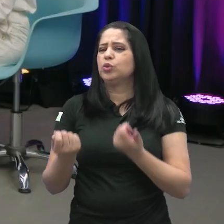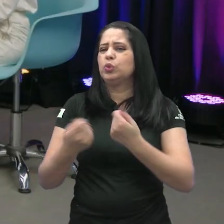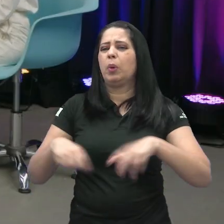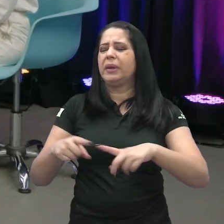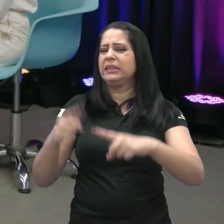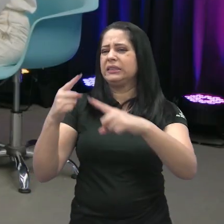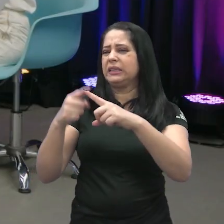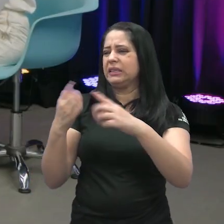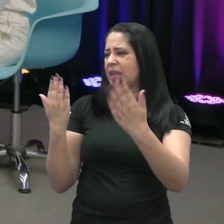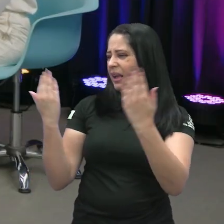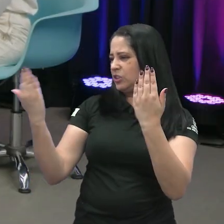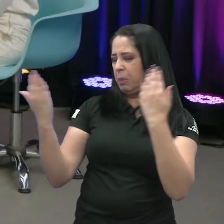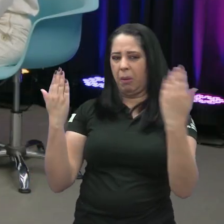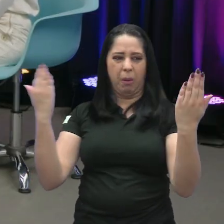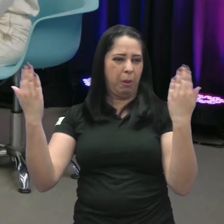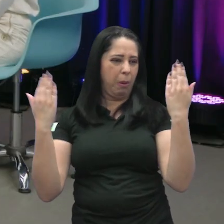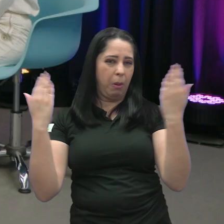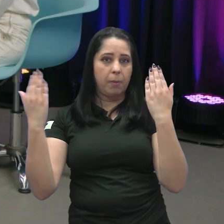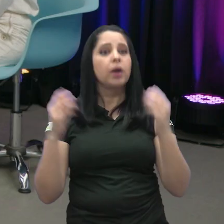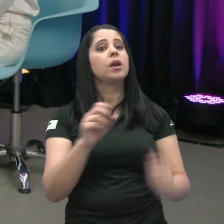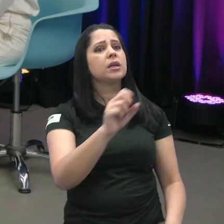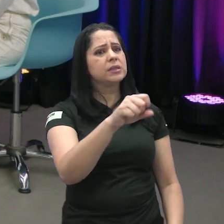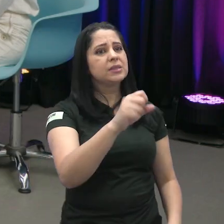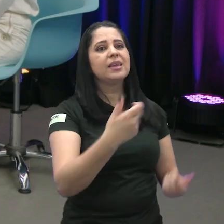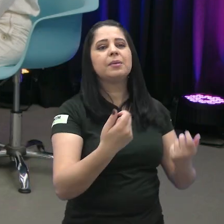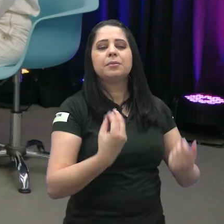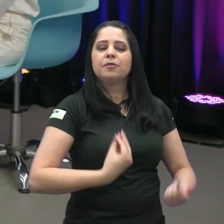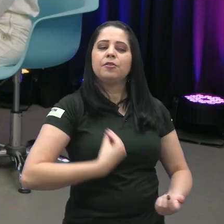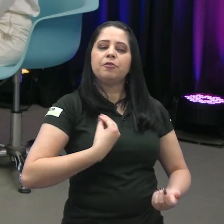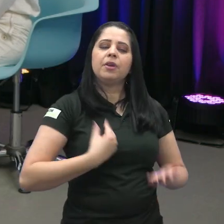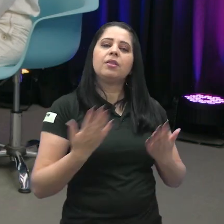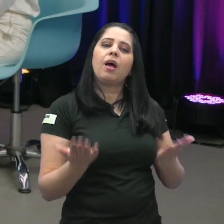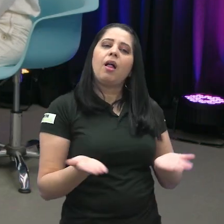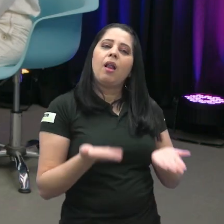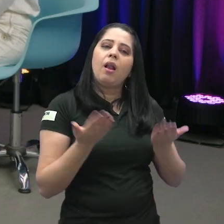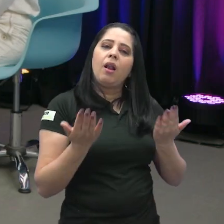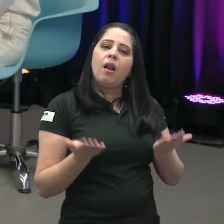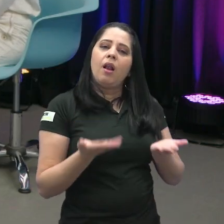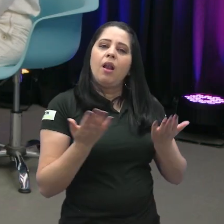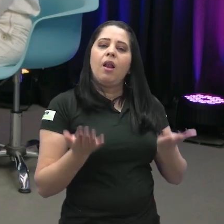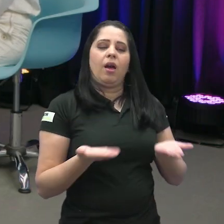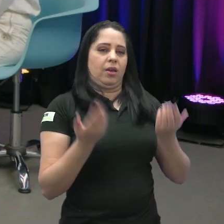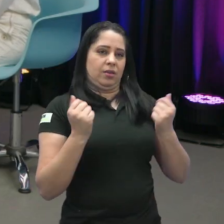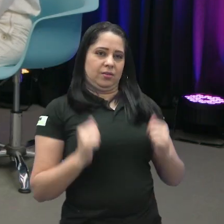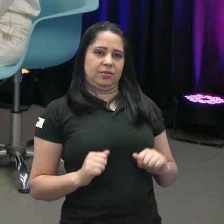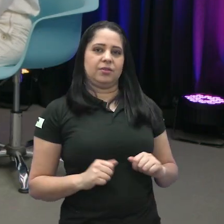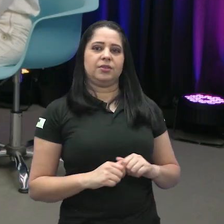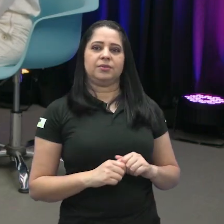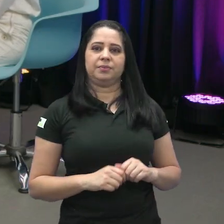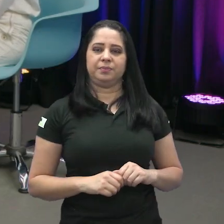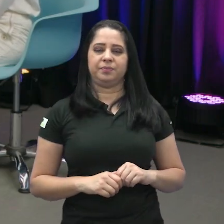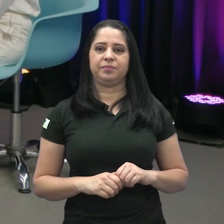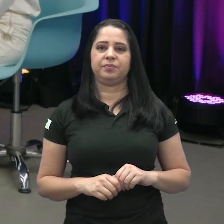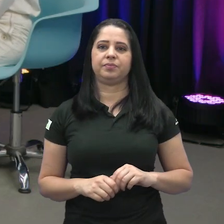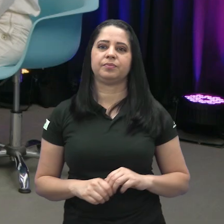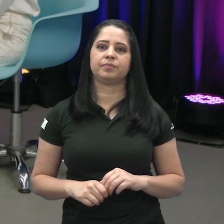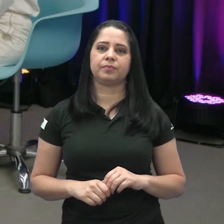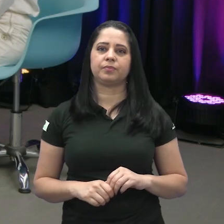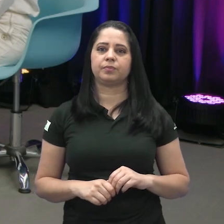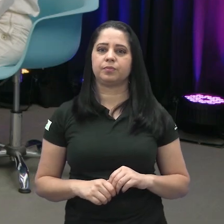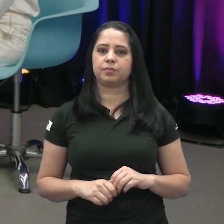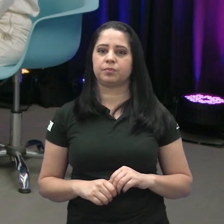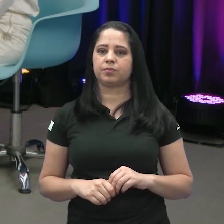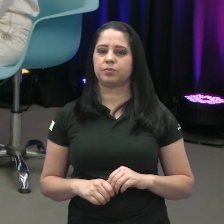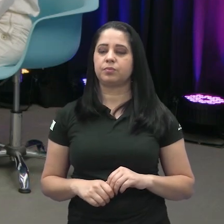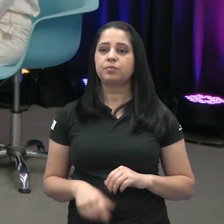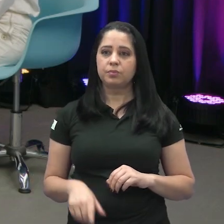numa competição, né? Exatamente, exatamente. Uma vida mais tranquila, né? Mais íntegra, mais coerente. Muito bom. Como a